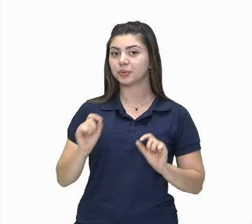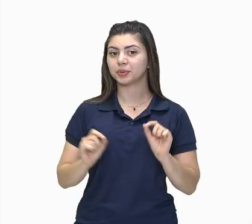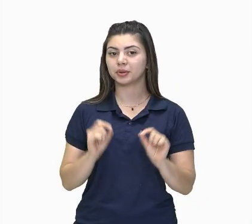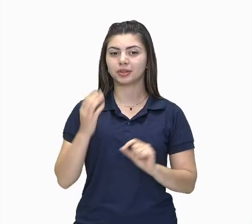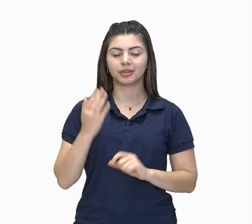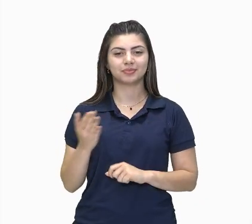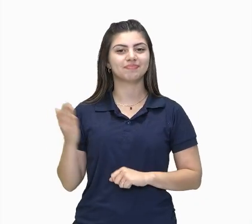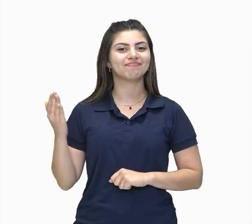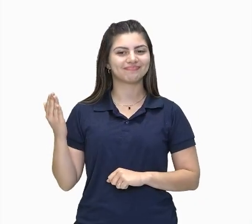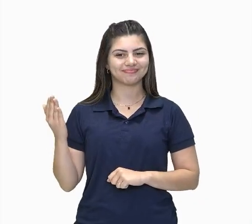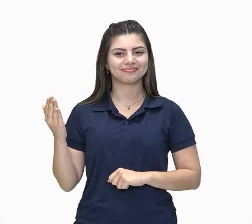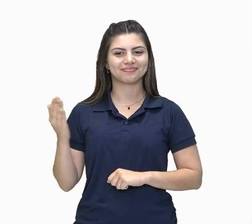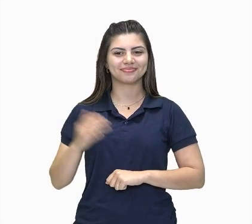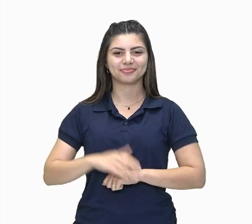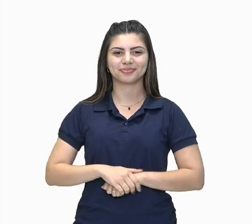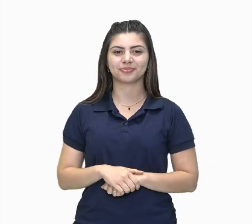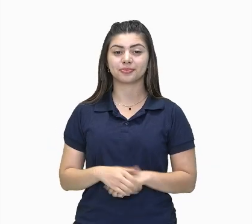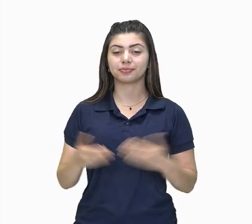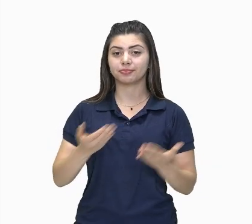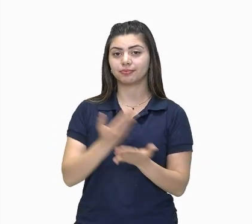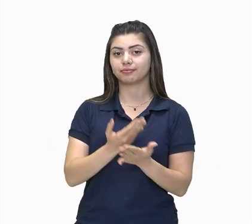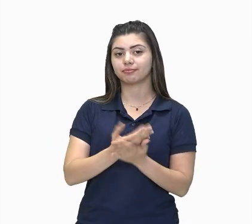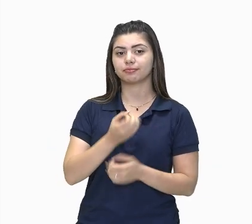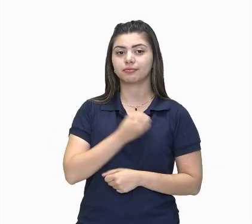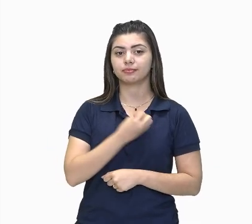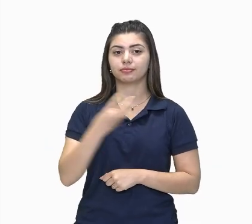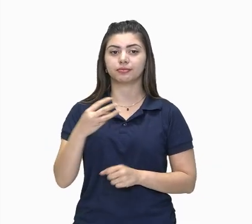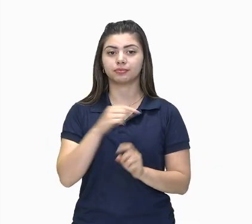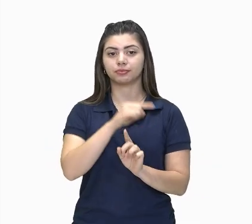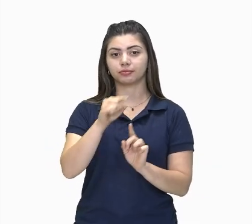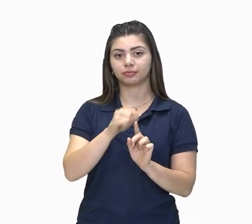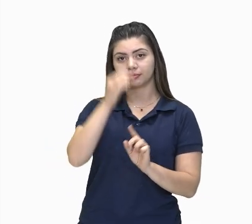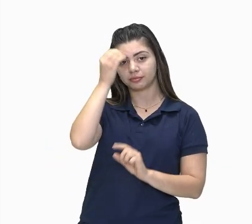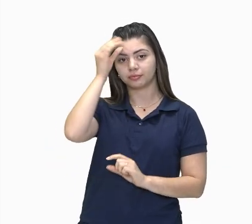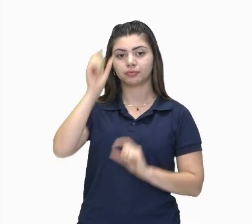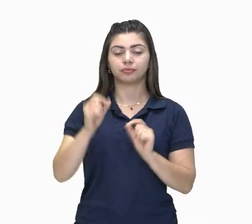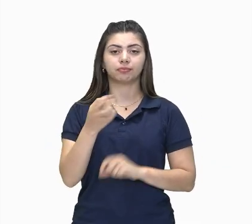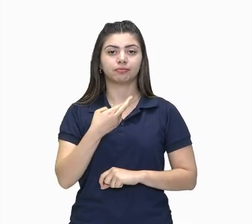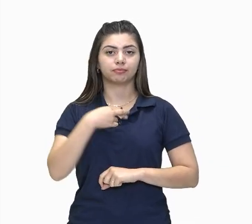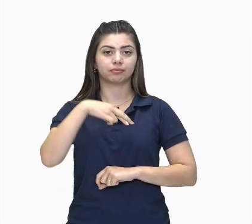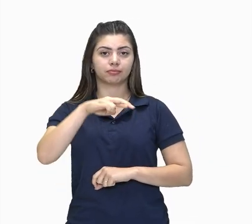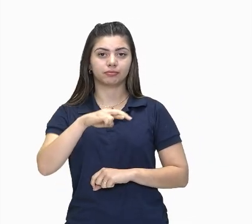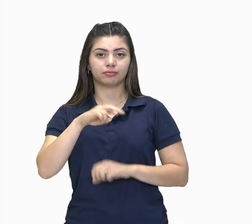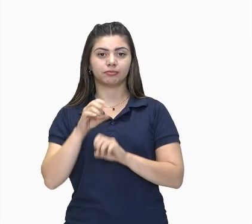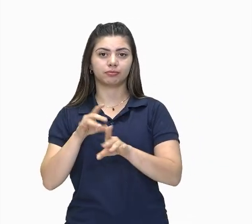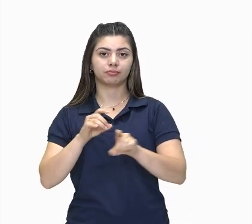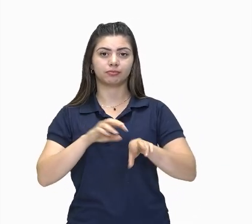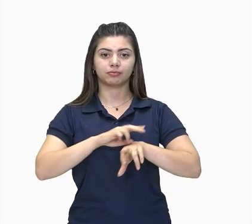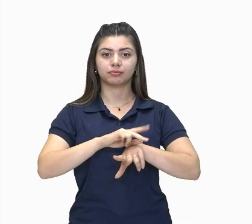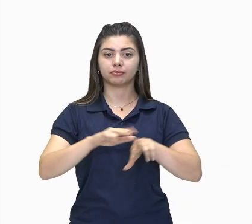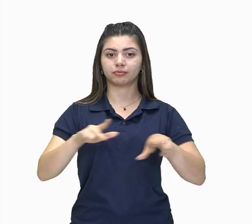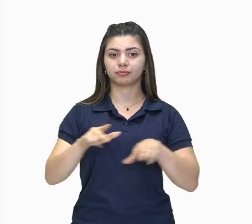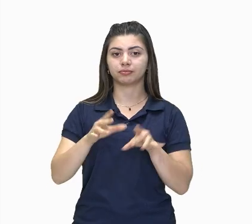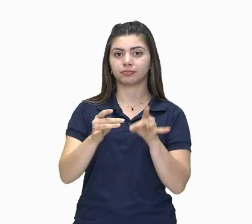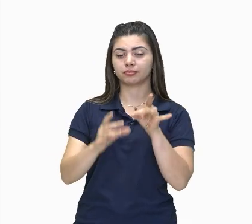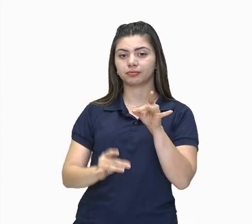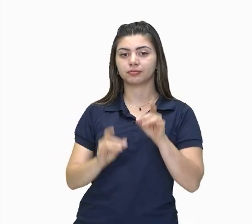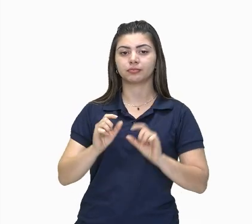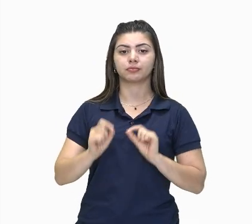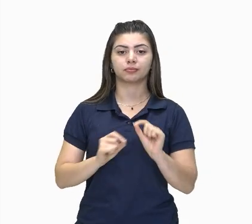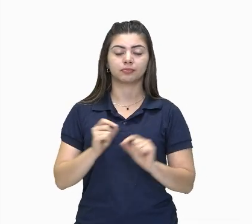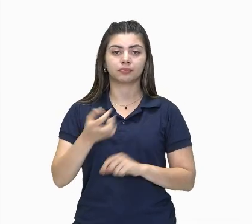aula. Aula número 3, objeto de conhecimento, doutrinas religiosas.